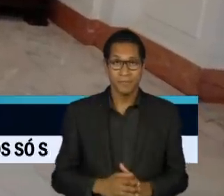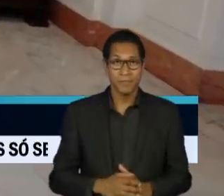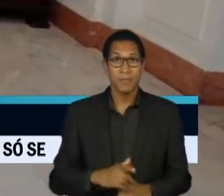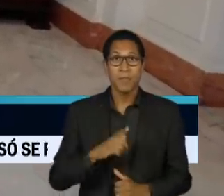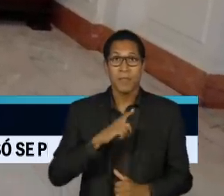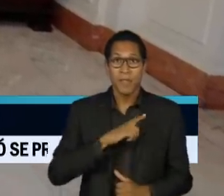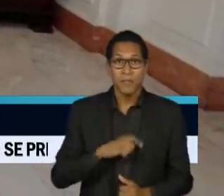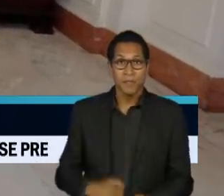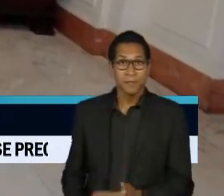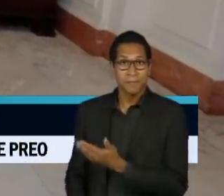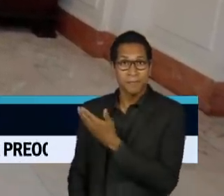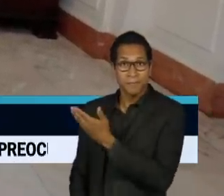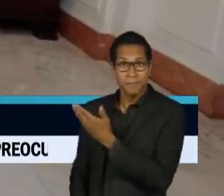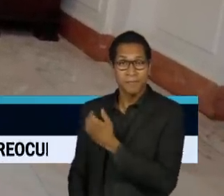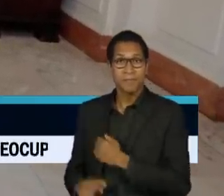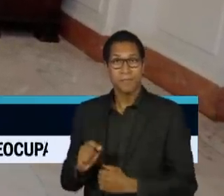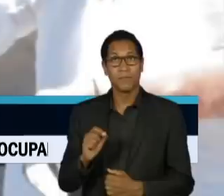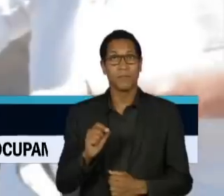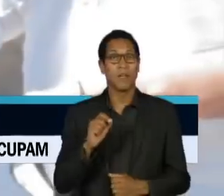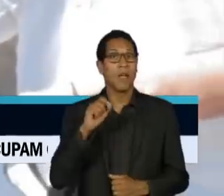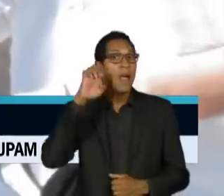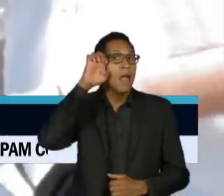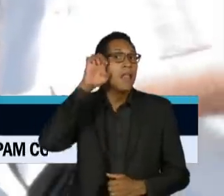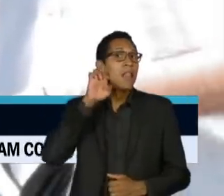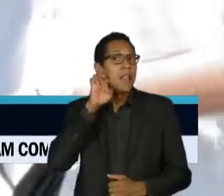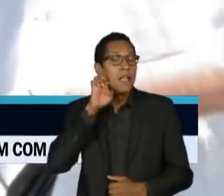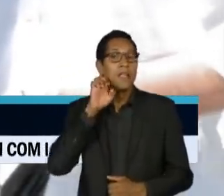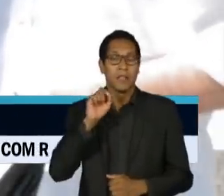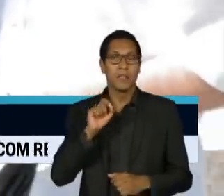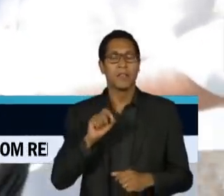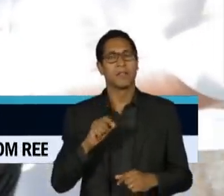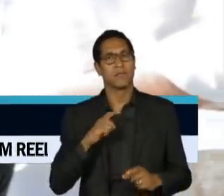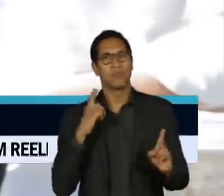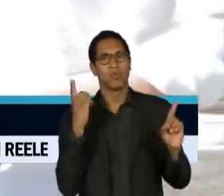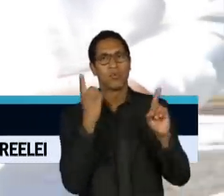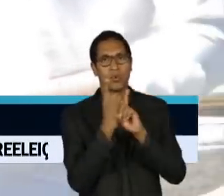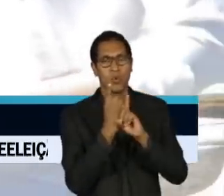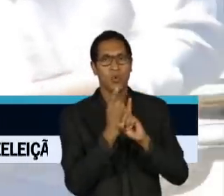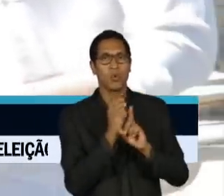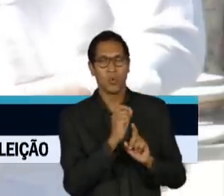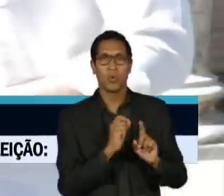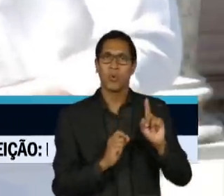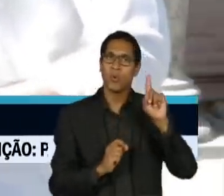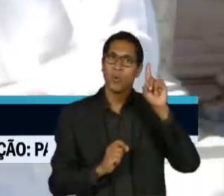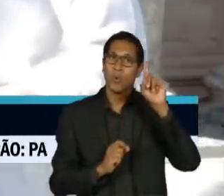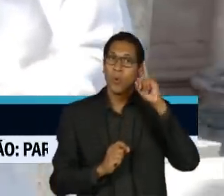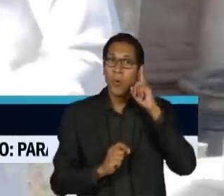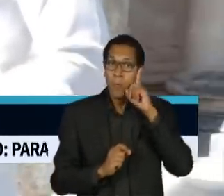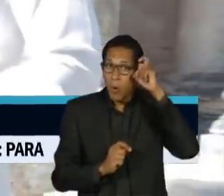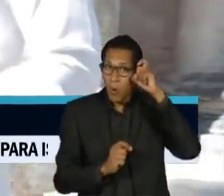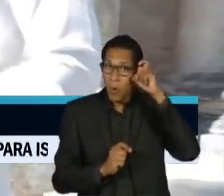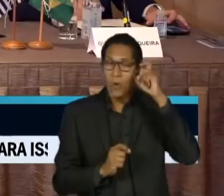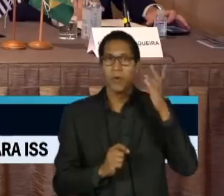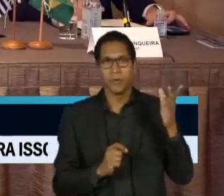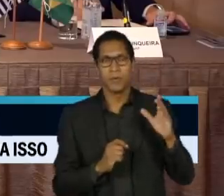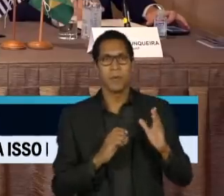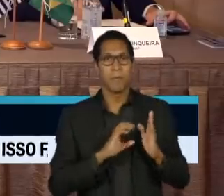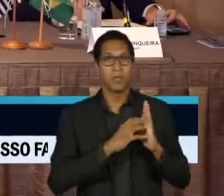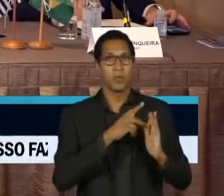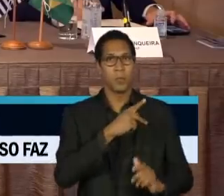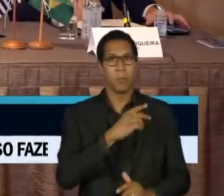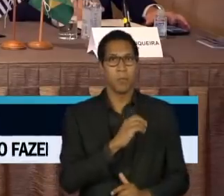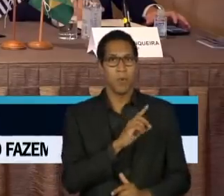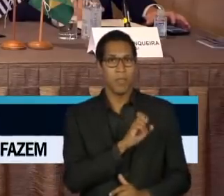partido, o governador gaúcho Eduardo Leite recebeu o presidenciável do Podemos, ex-ministro da Justiça Sérgio Moro. Vejo isso com